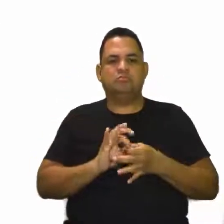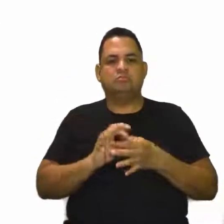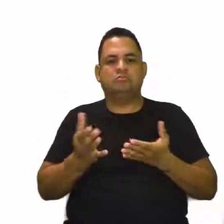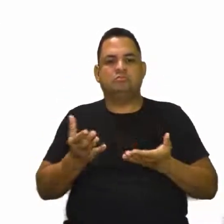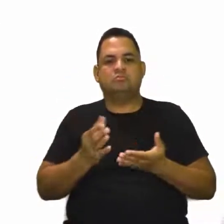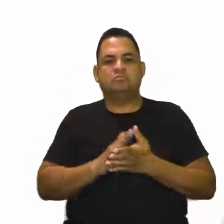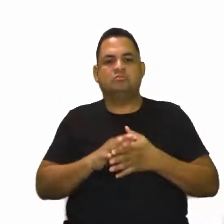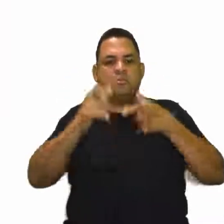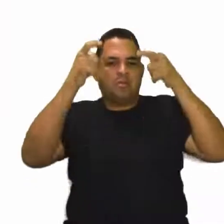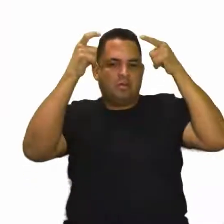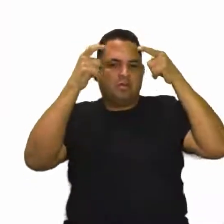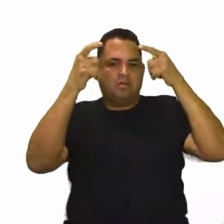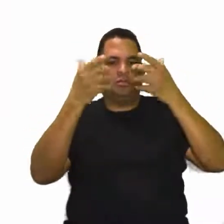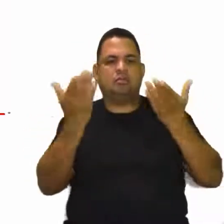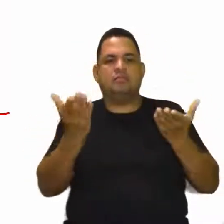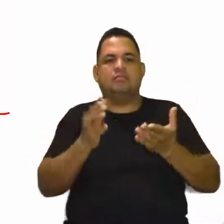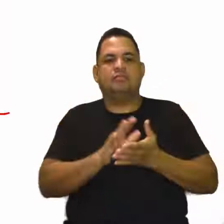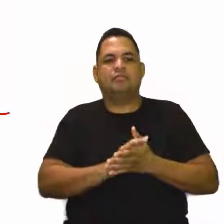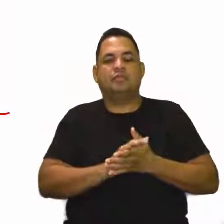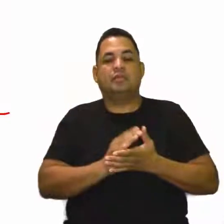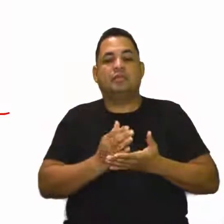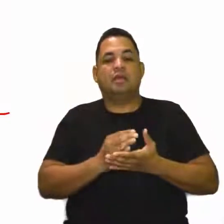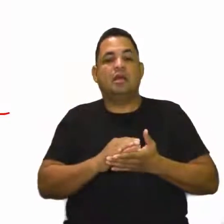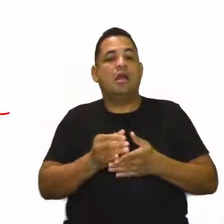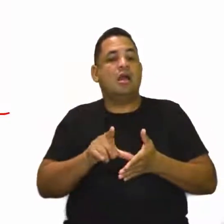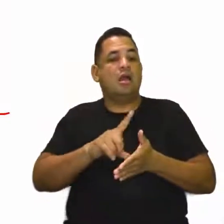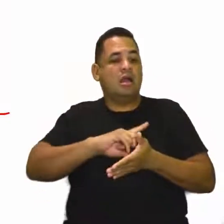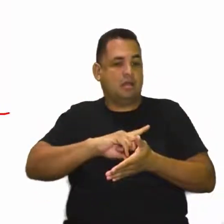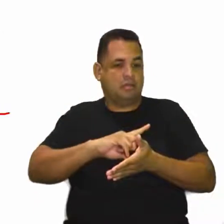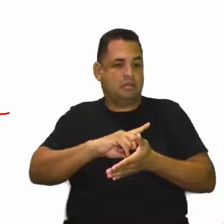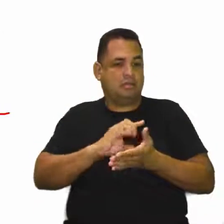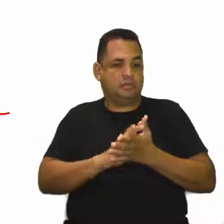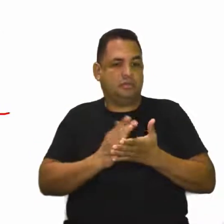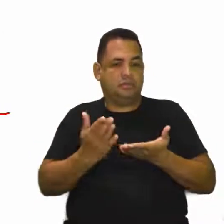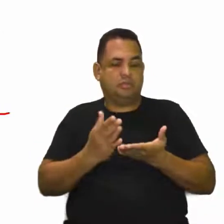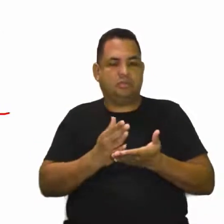deixava de ser monarquistas às vésperas do golpe